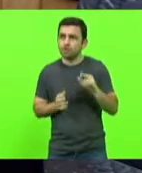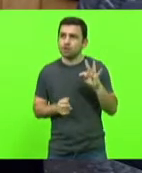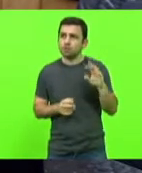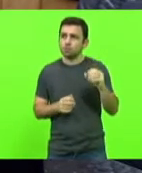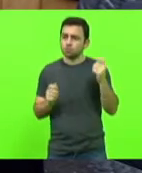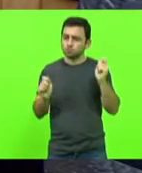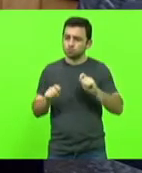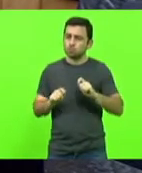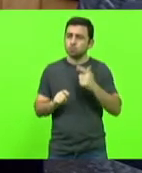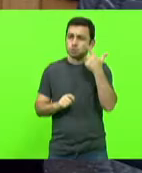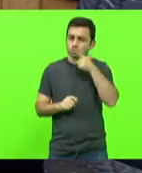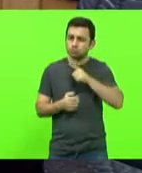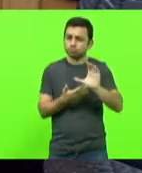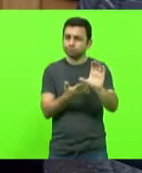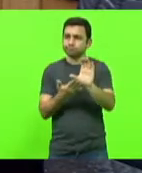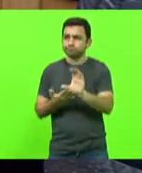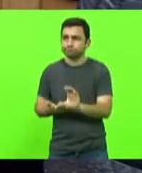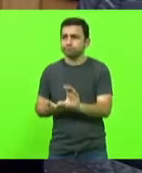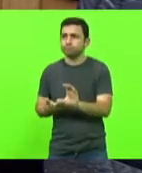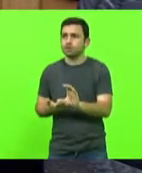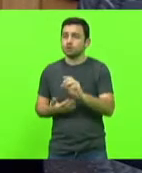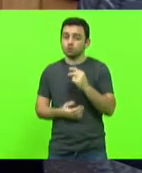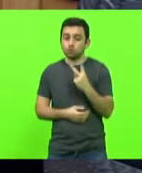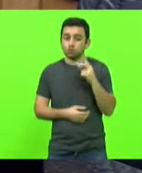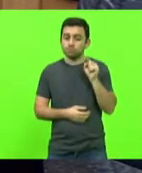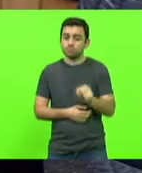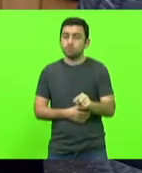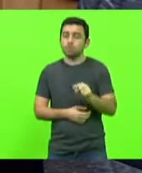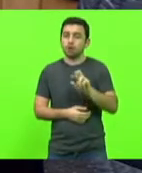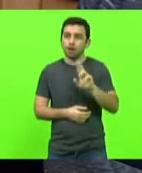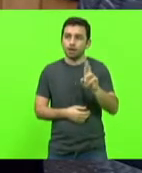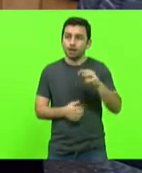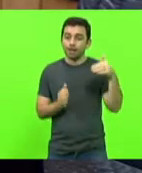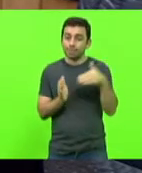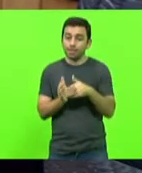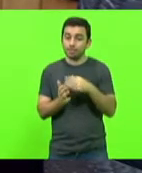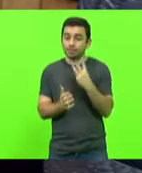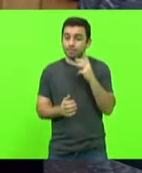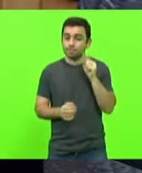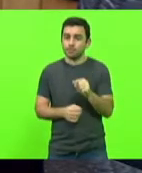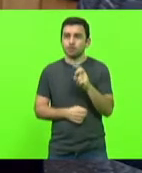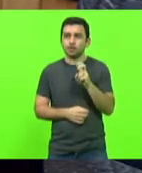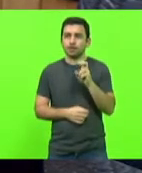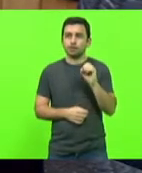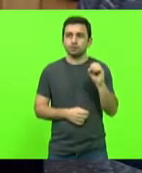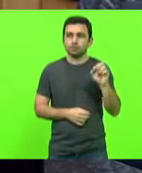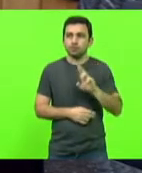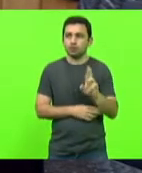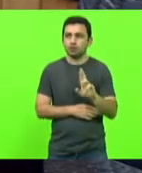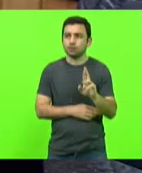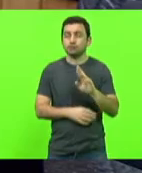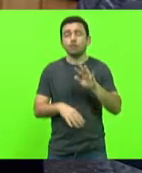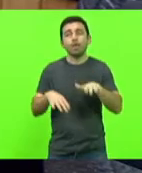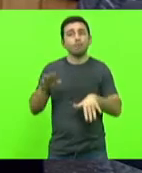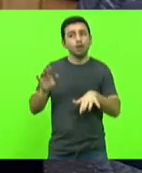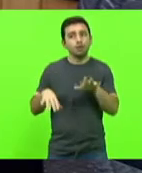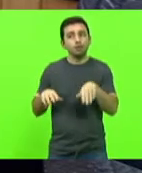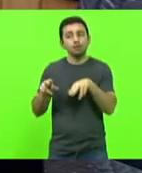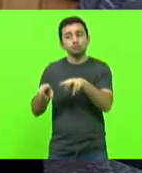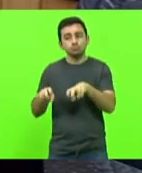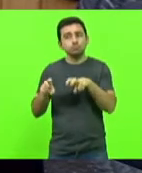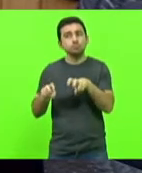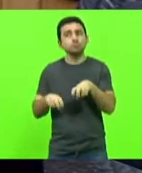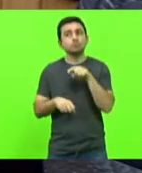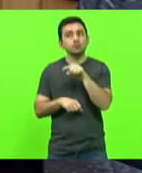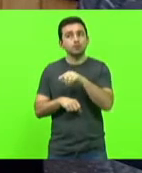contemplados com esses recursos, que vão de R$ 2.000 até R$ 3.500, dependendo dos agricultores e as especificações que